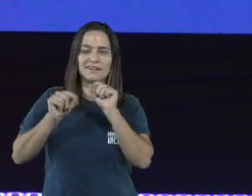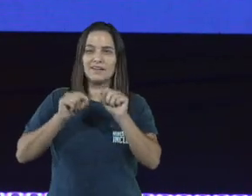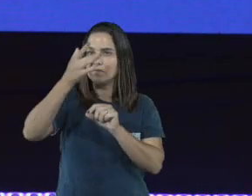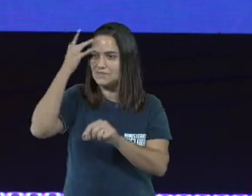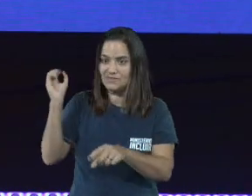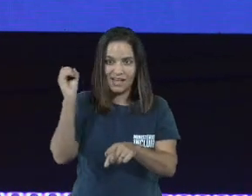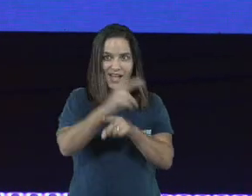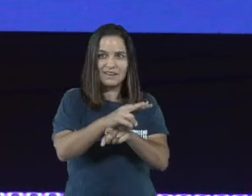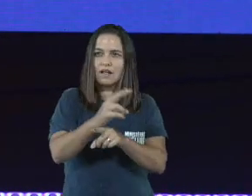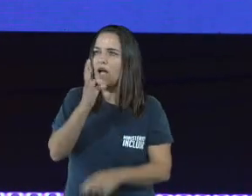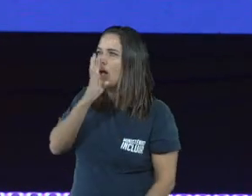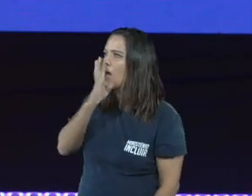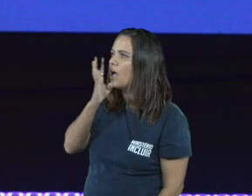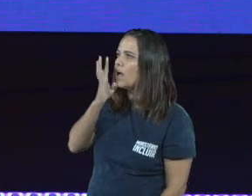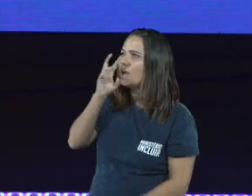menos aprendi